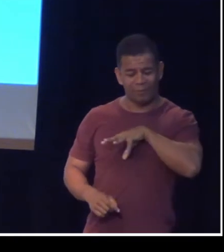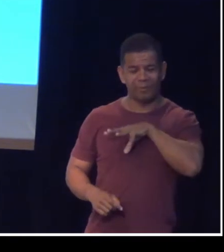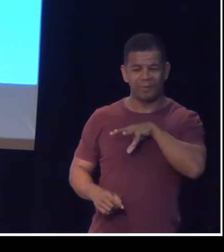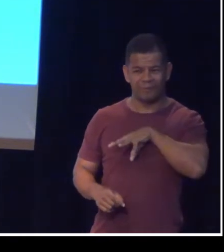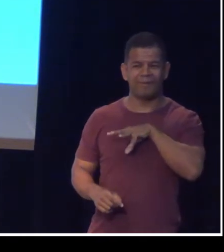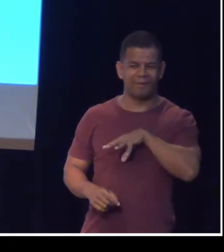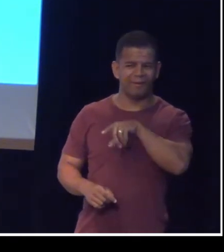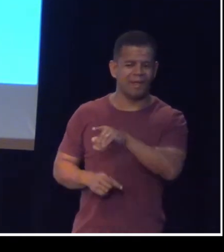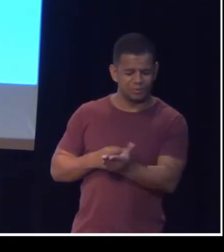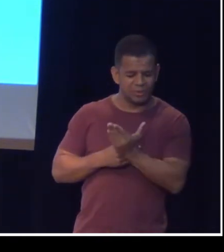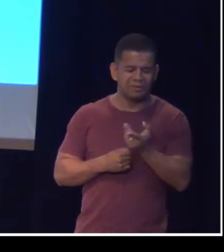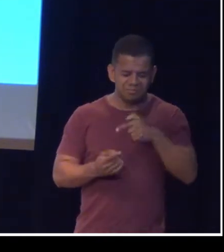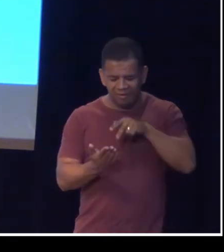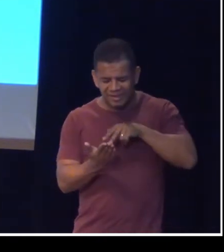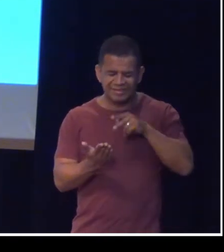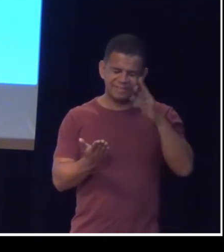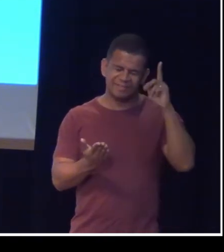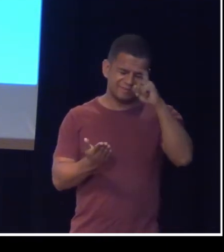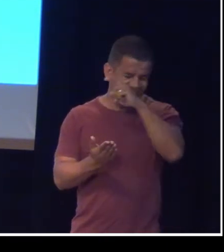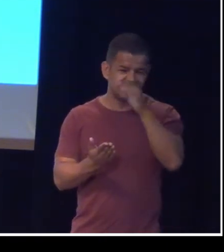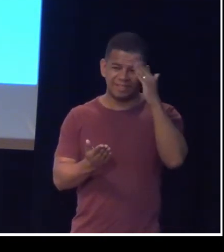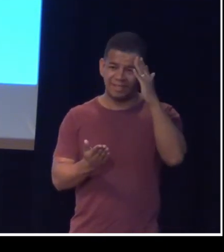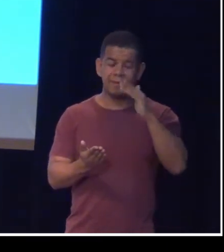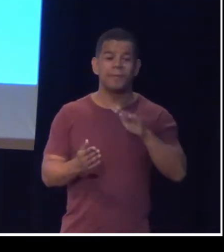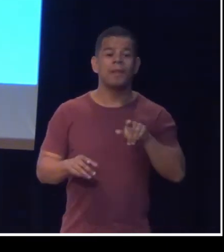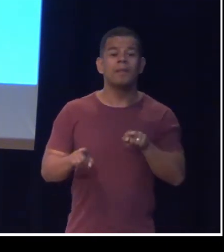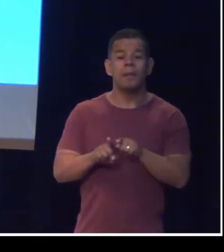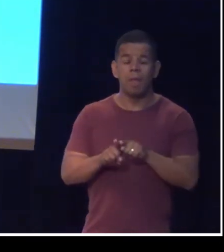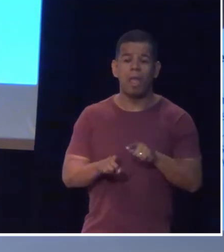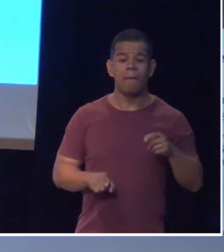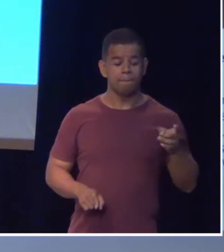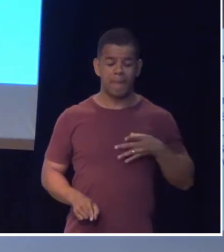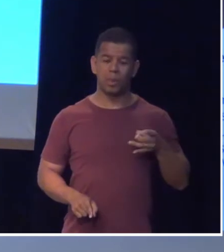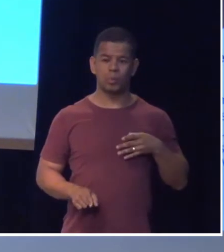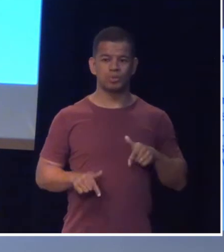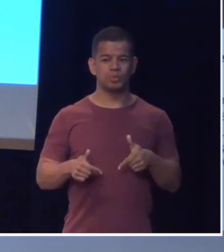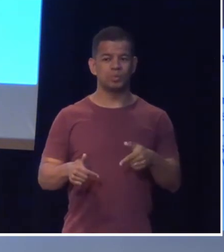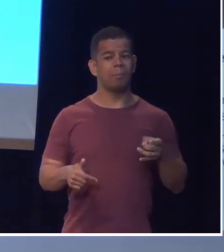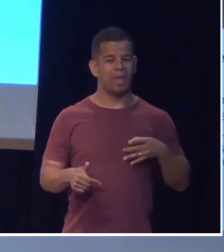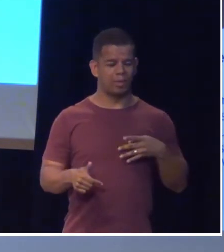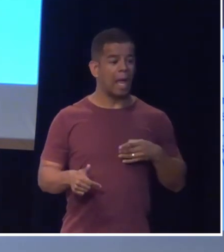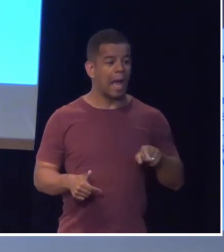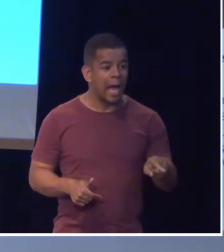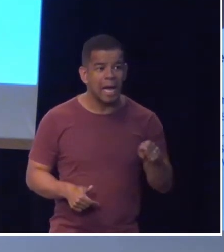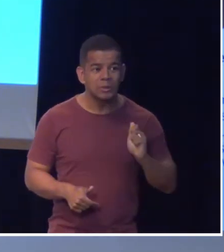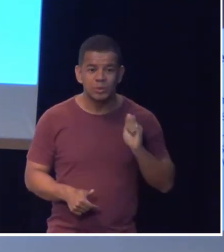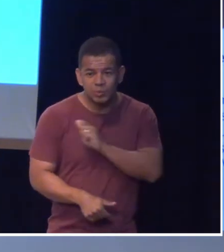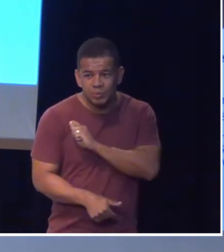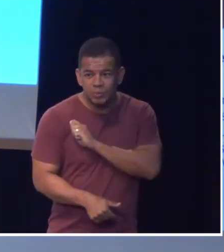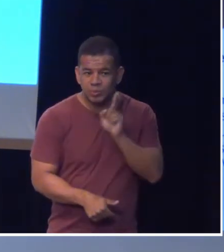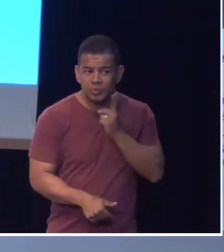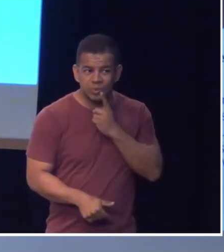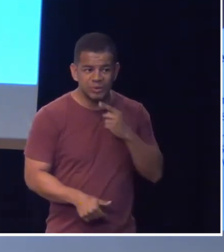Atitudinal de medo, né? Eu tenho maior medo de ter um aluno surdo, eu tenho maior medo de ter um aluno cadeirante. E aí eu vou lembrar um caso aqui bem